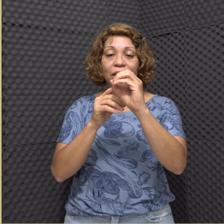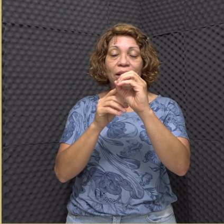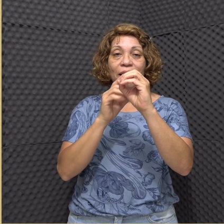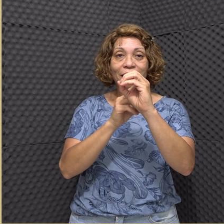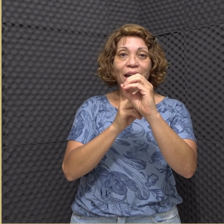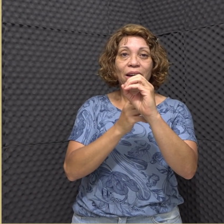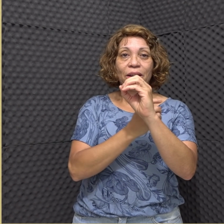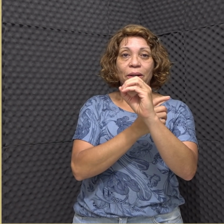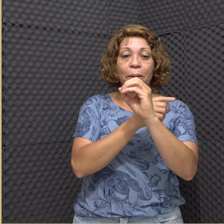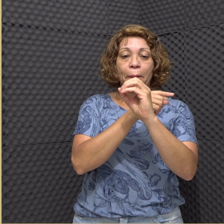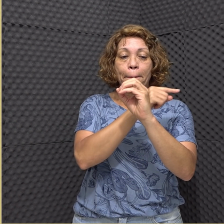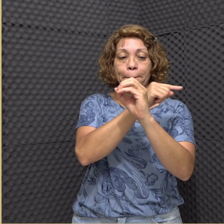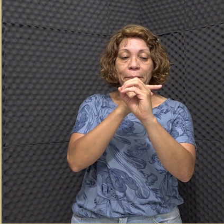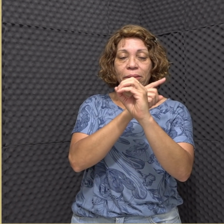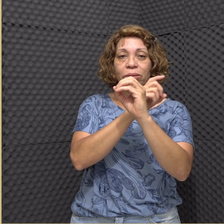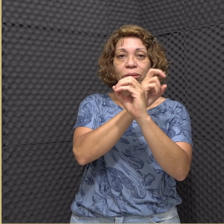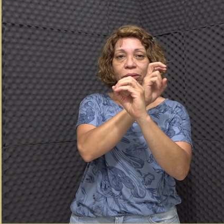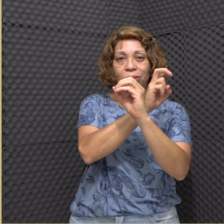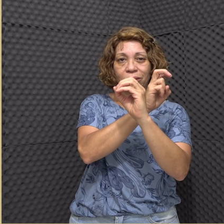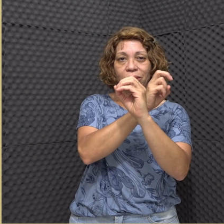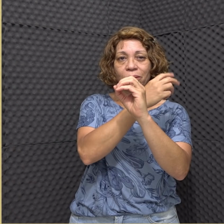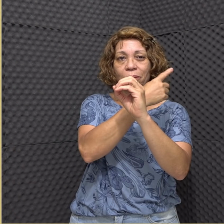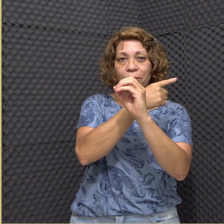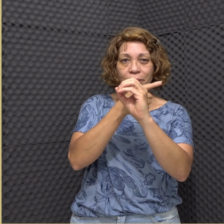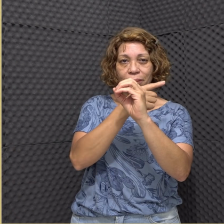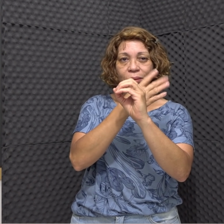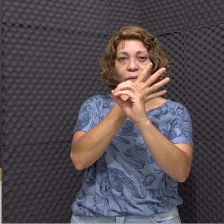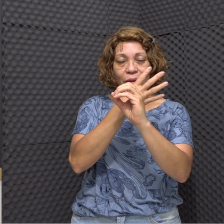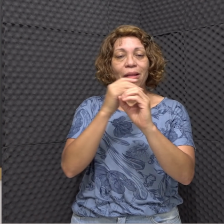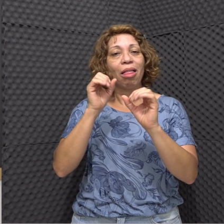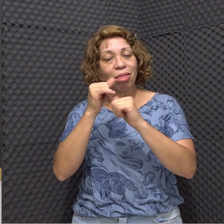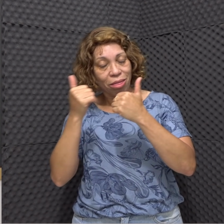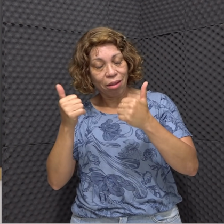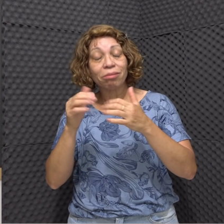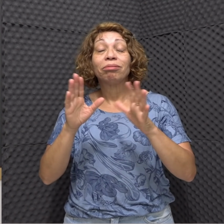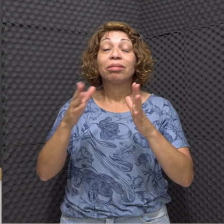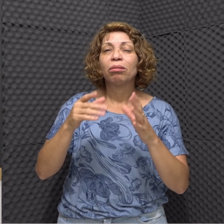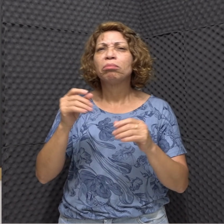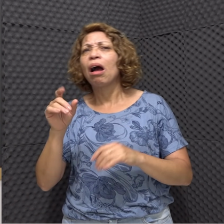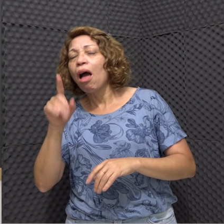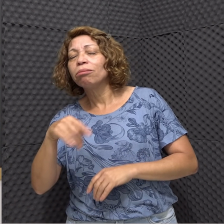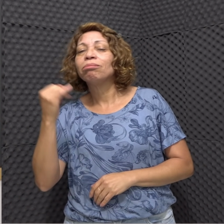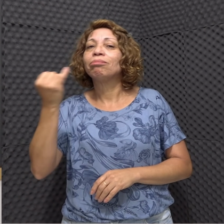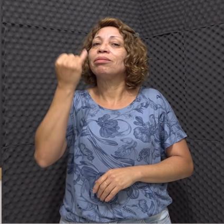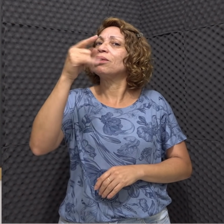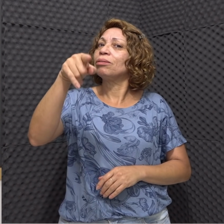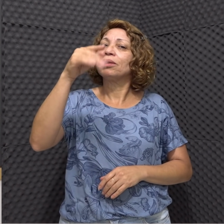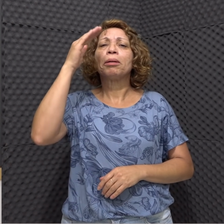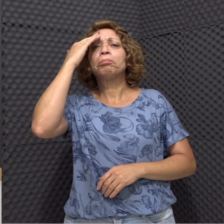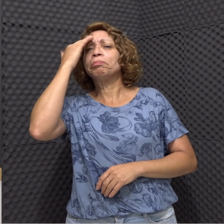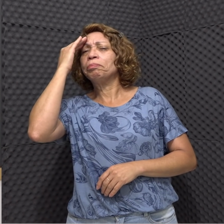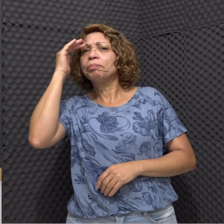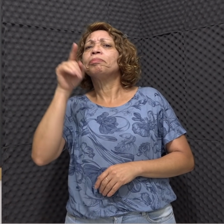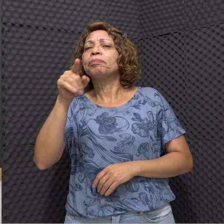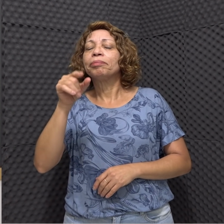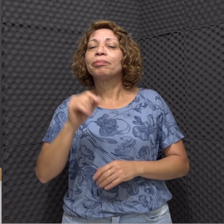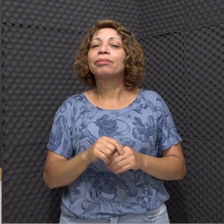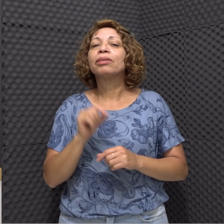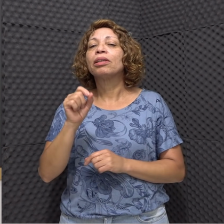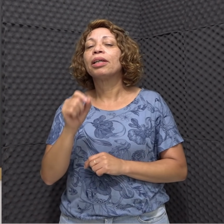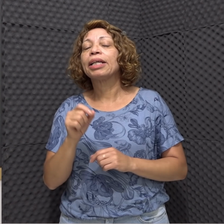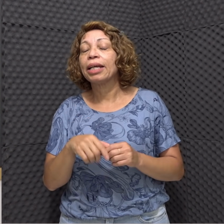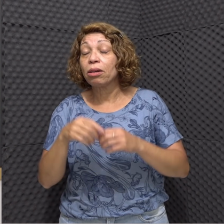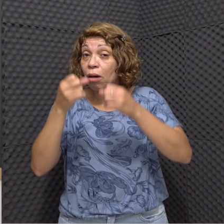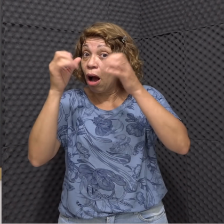bem no meio. Título 4. Agora nós estudaremos as espécies de conjuntos. É importante você saber